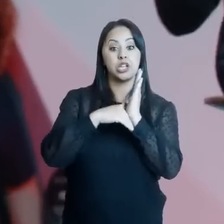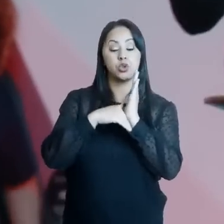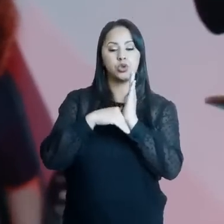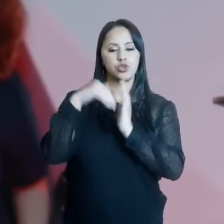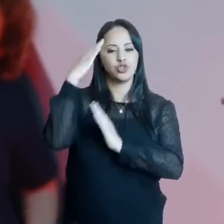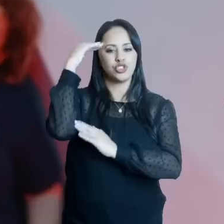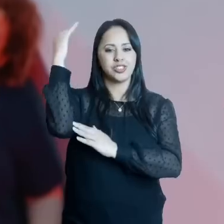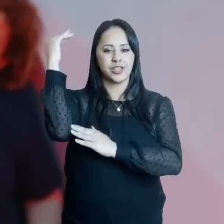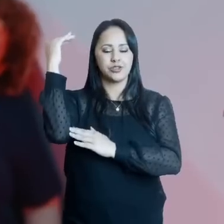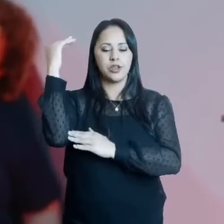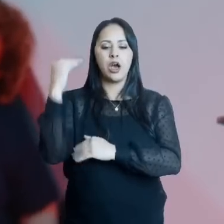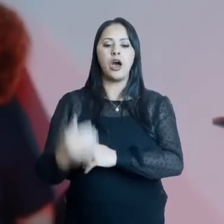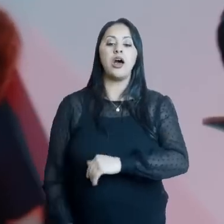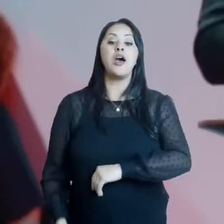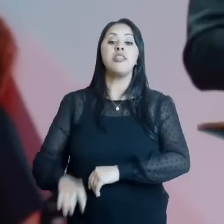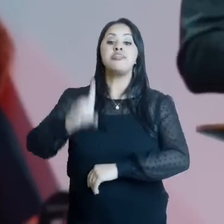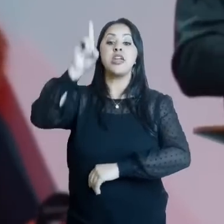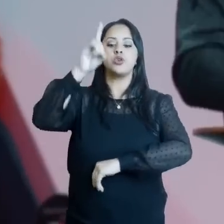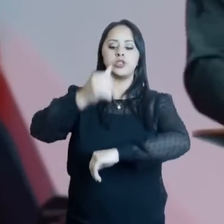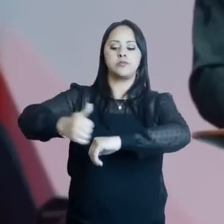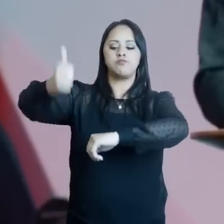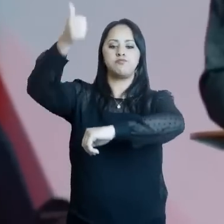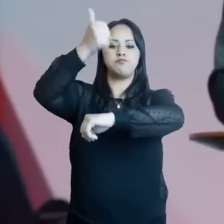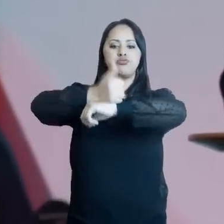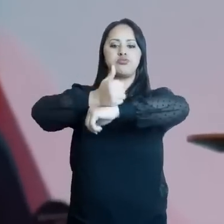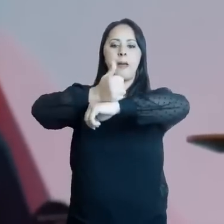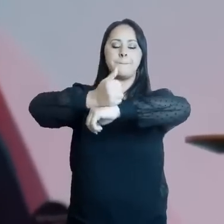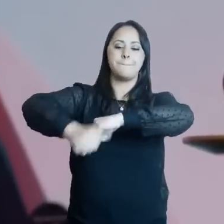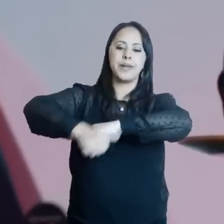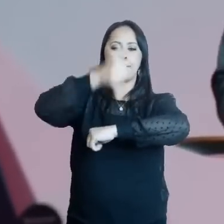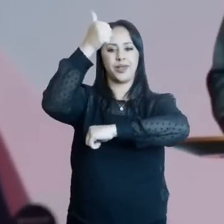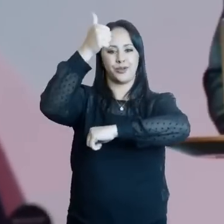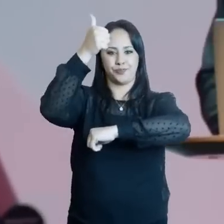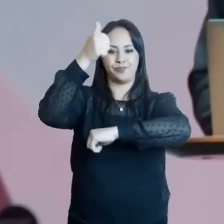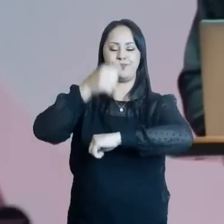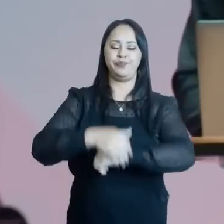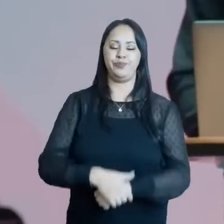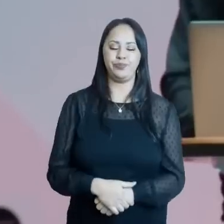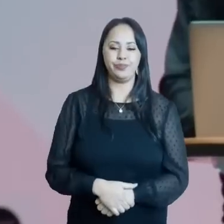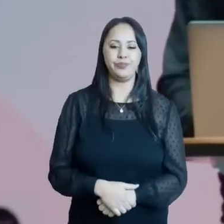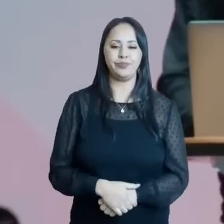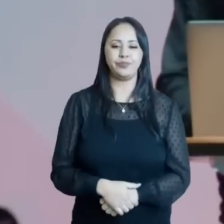Coloque Deus em primeiro lugar. Isso é seguidor novo. Seguidor novo?